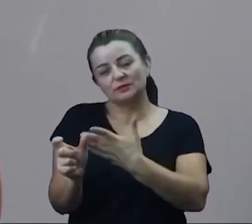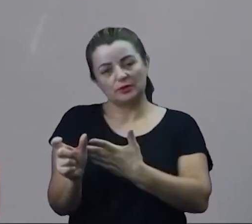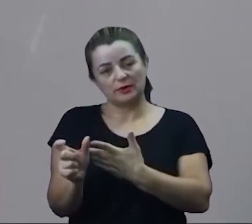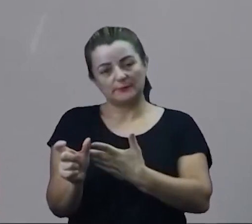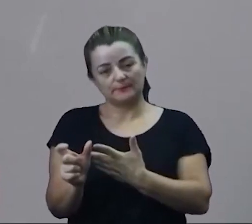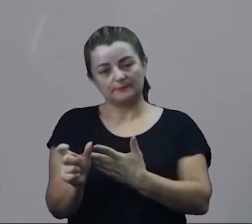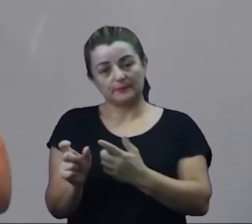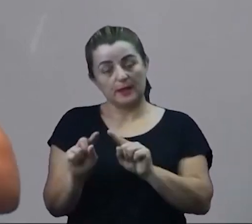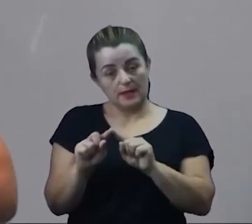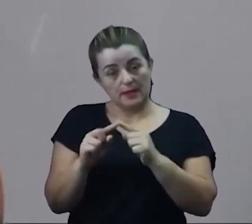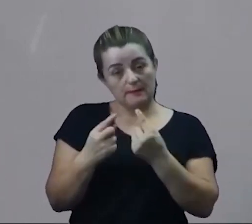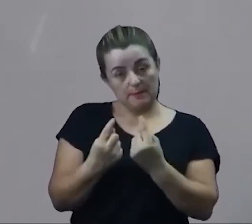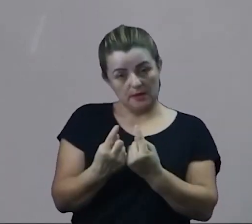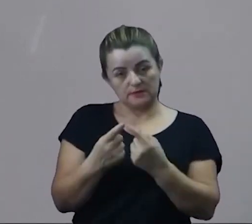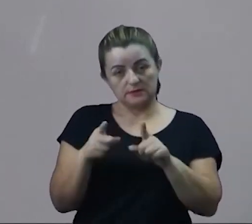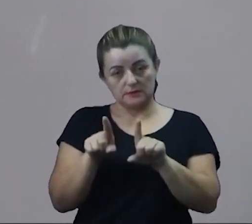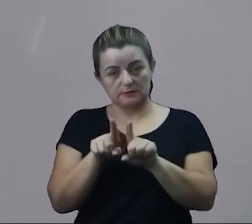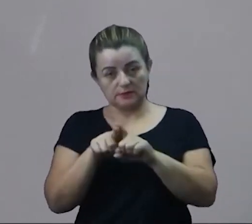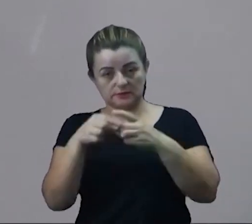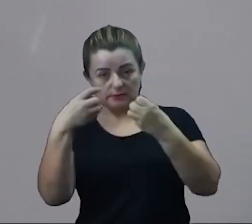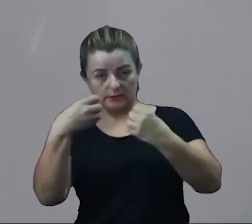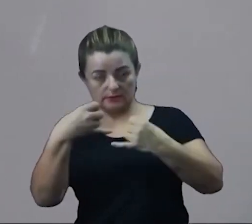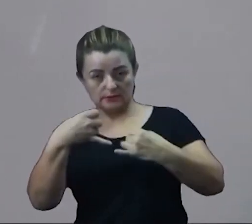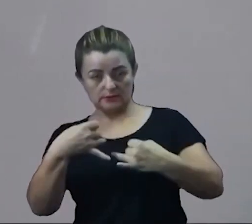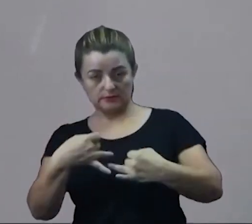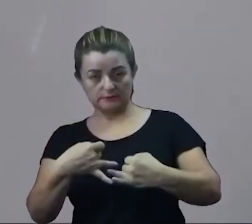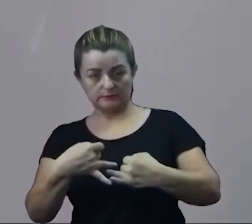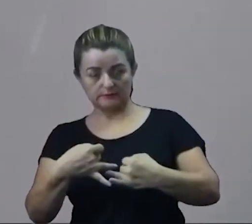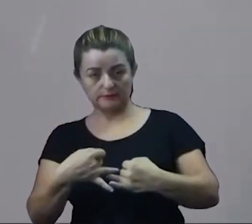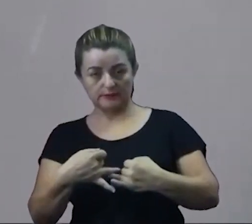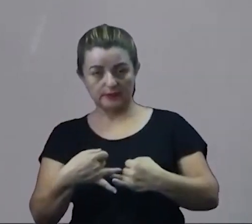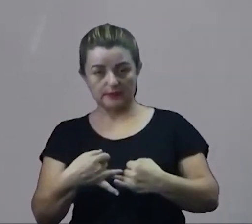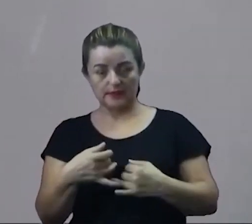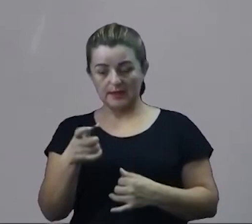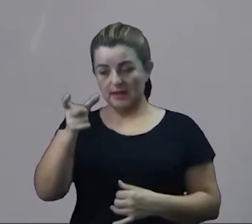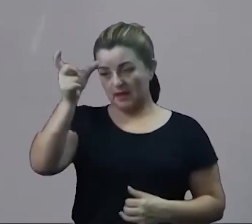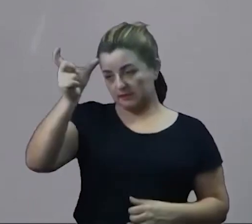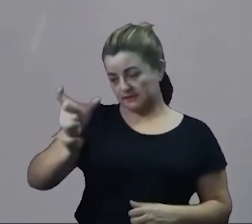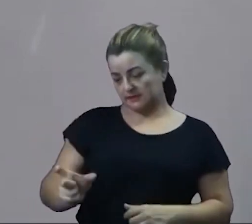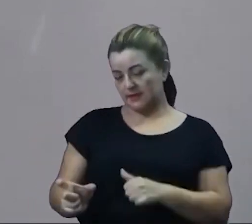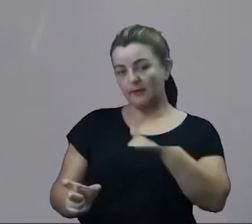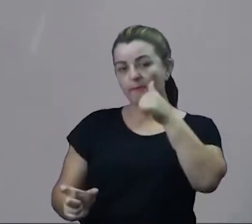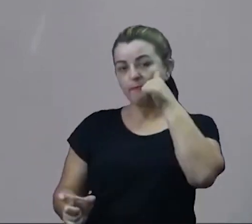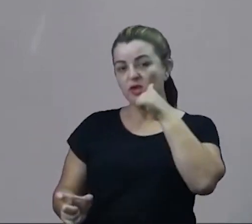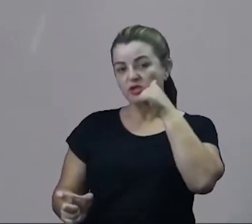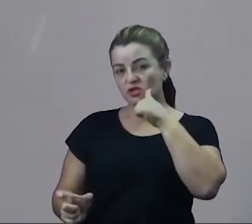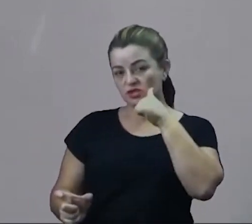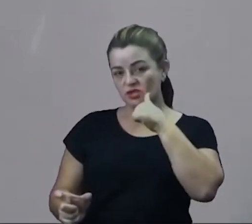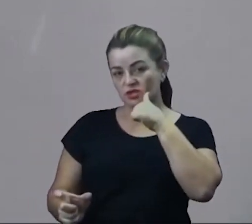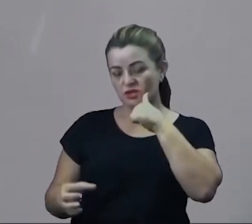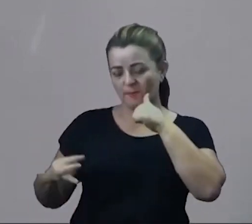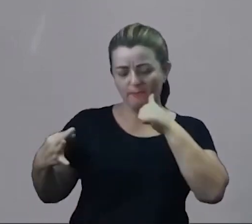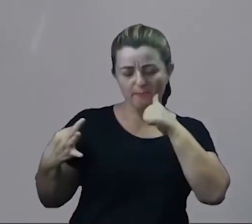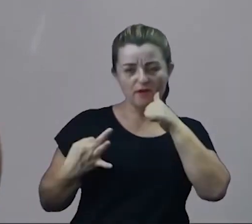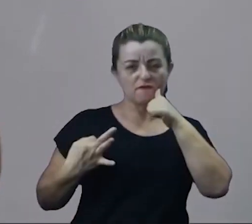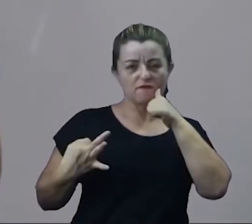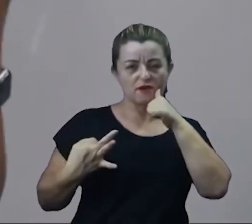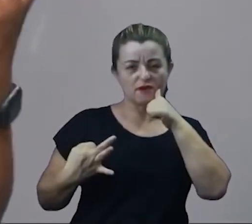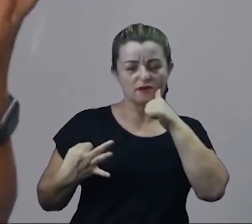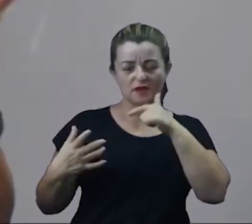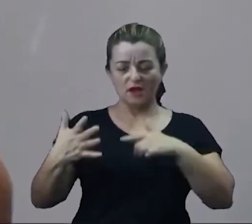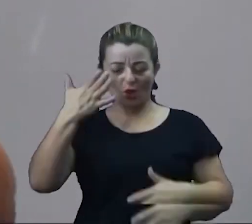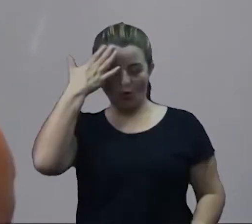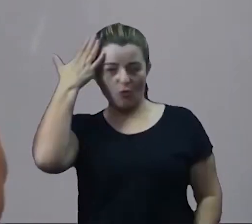ela. Só que ele diz que essa mina excelente, né, esse tesouro excelente, aí ele fala